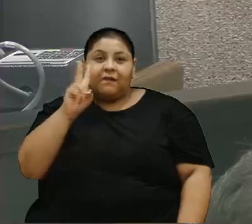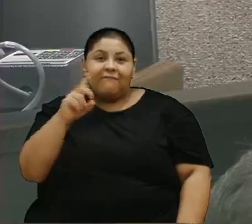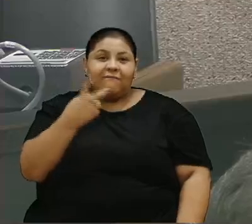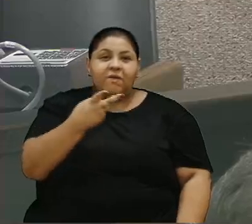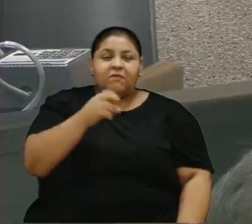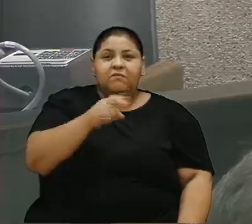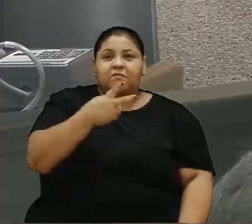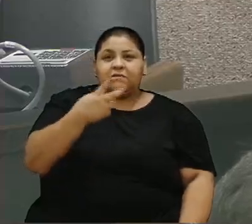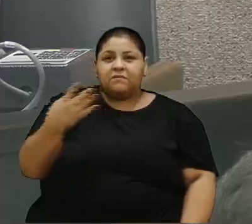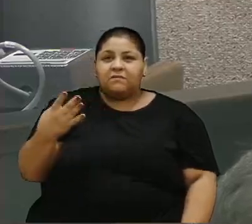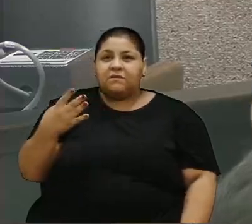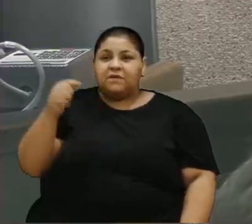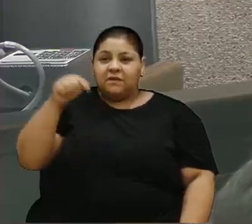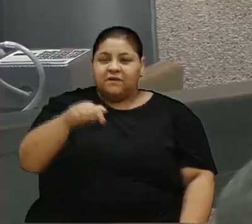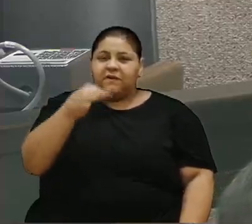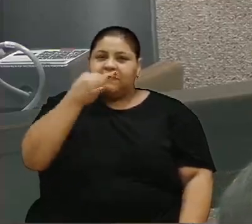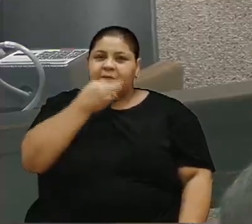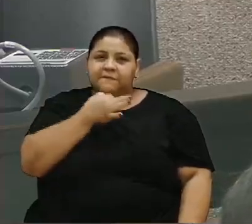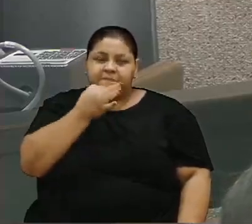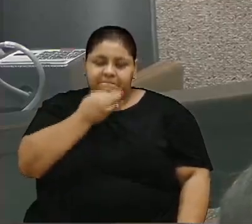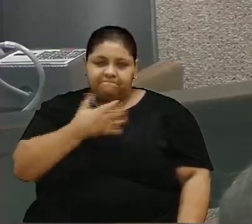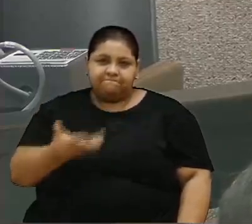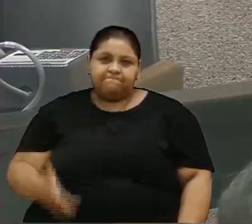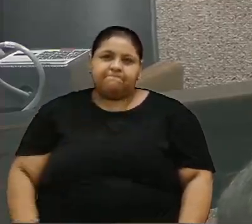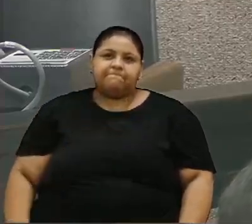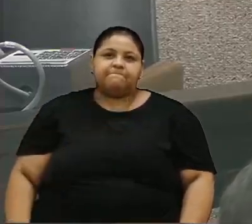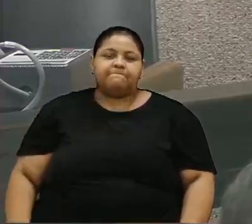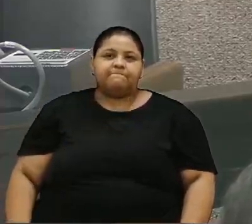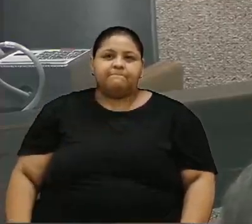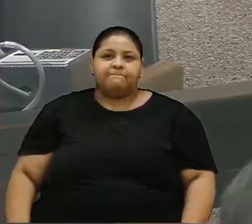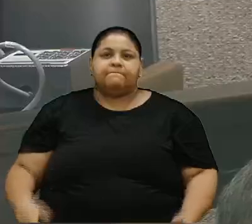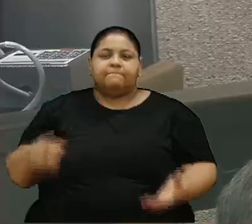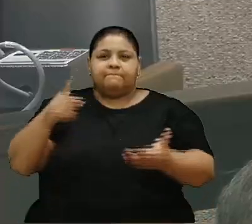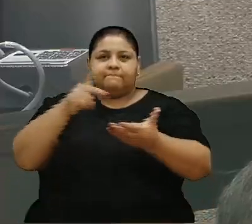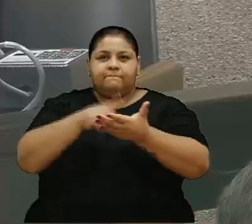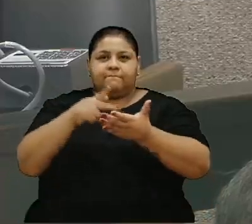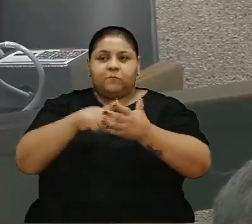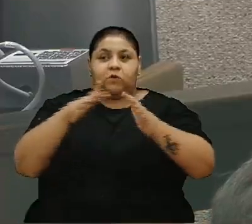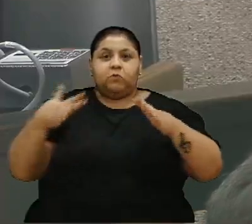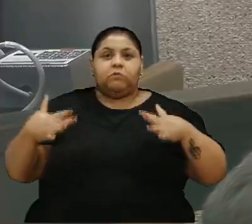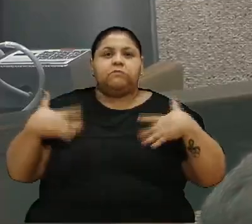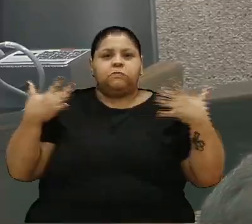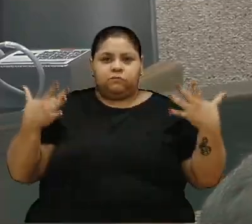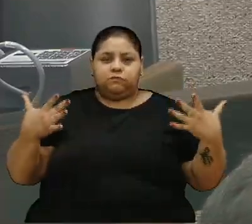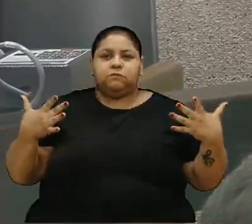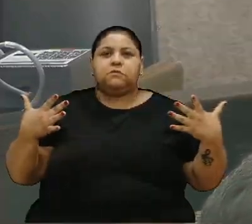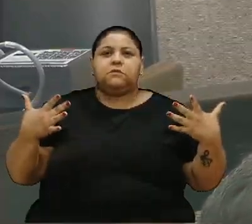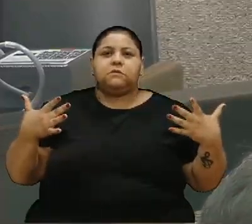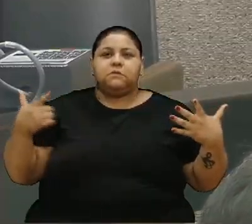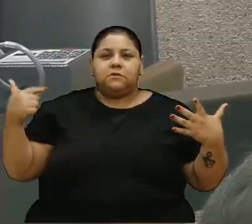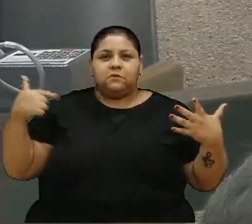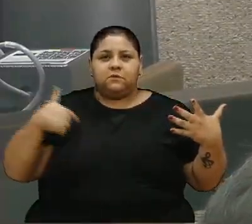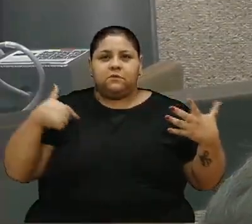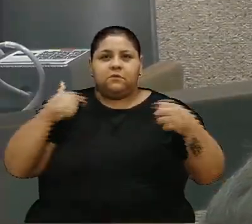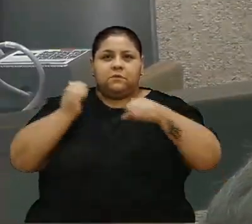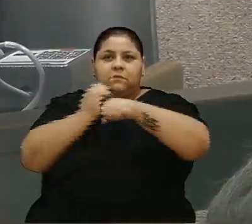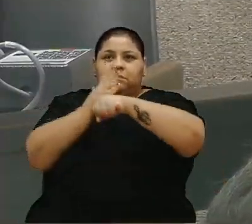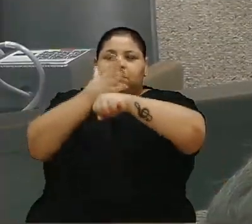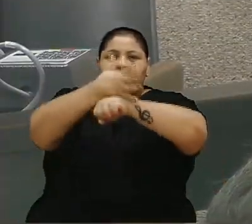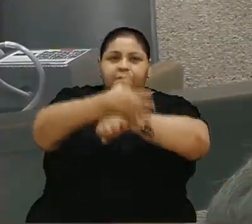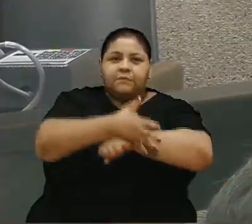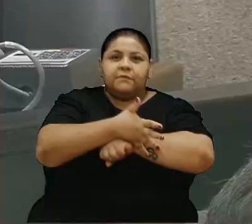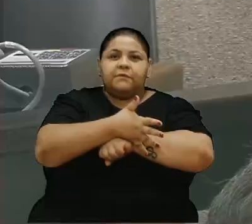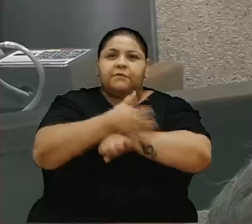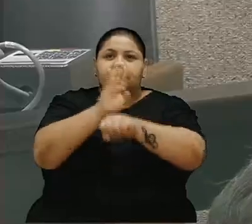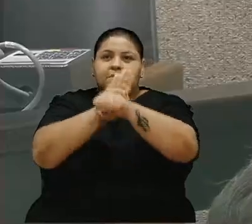2024 no nosso município realmente foi assustador. E eu que fui na madrugada lá